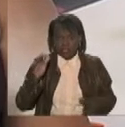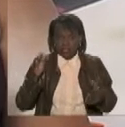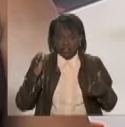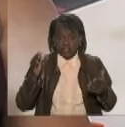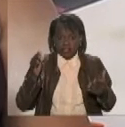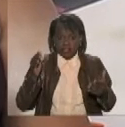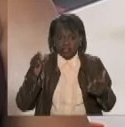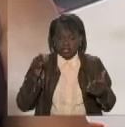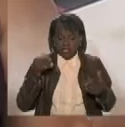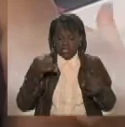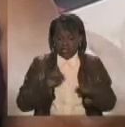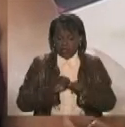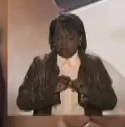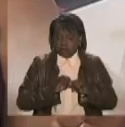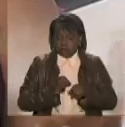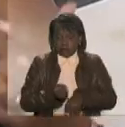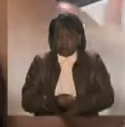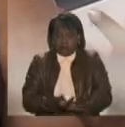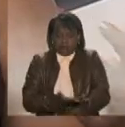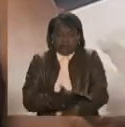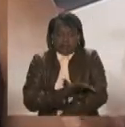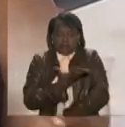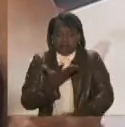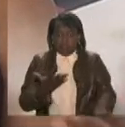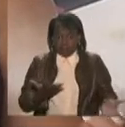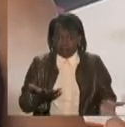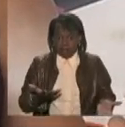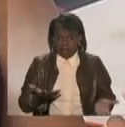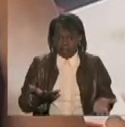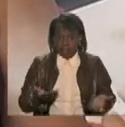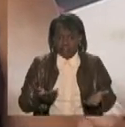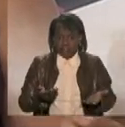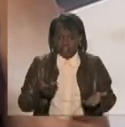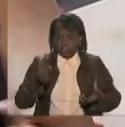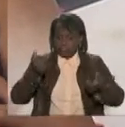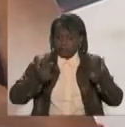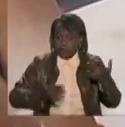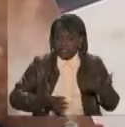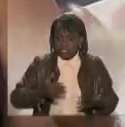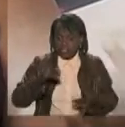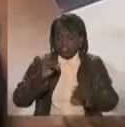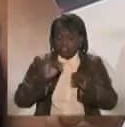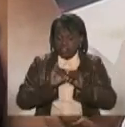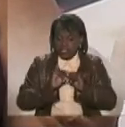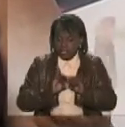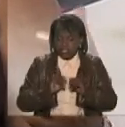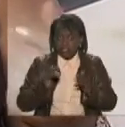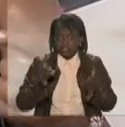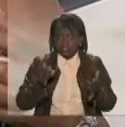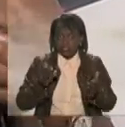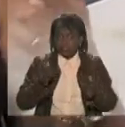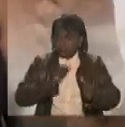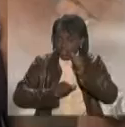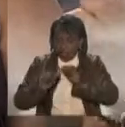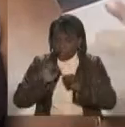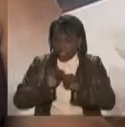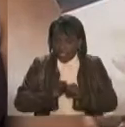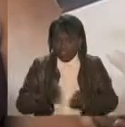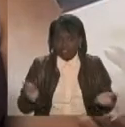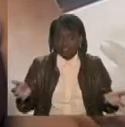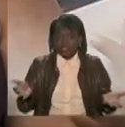crianças ficando com o sexo aflorado, a flor da pele, fala-se de sexo,